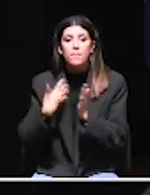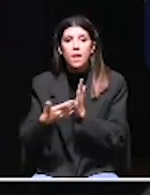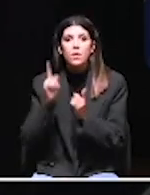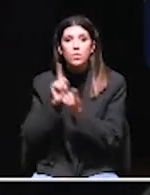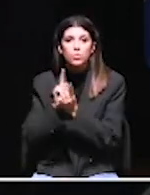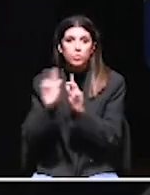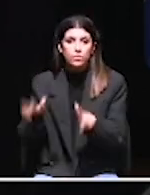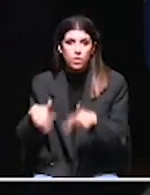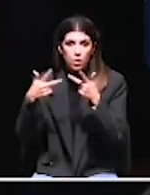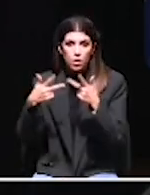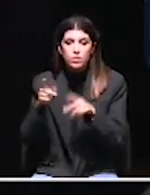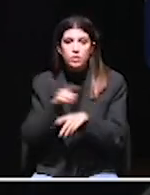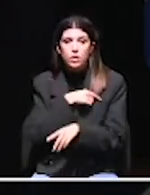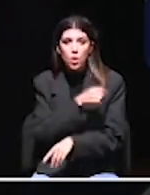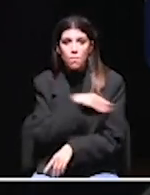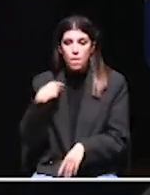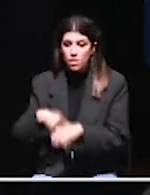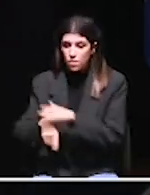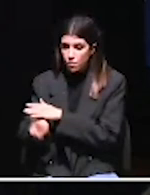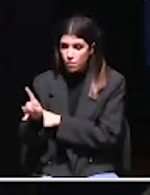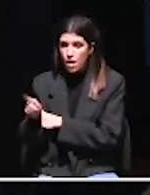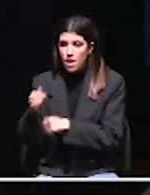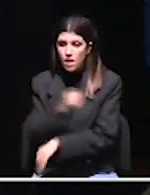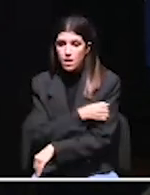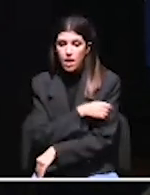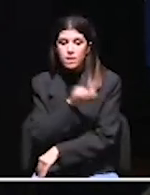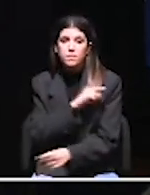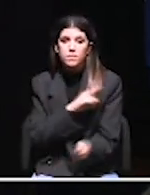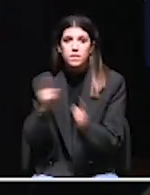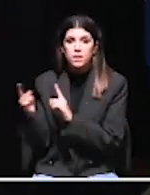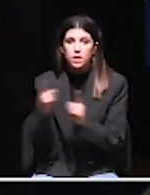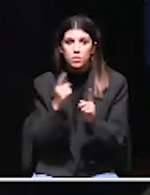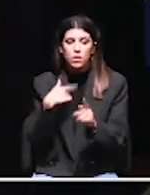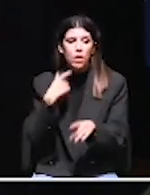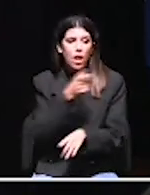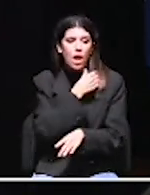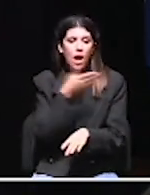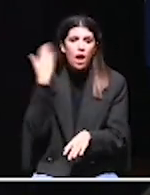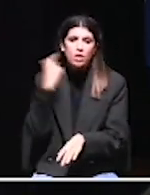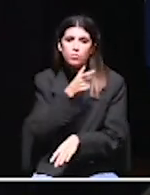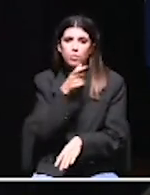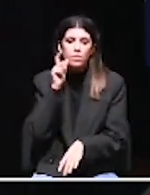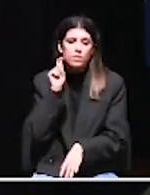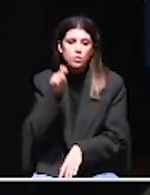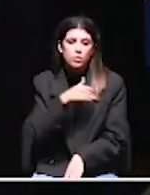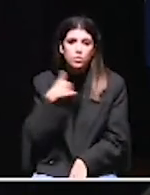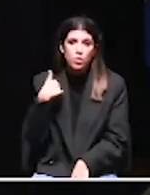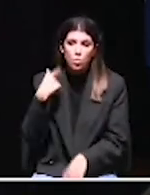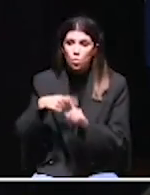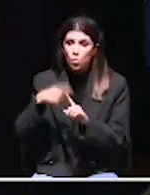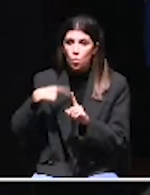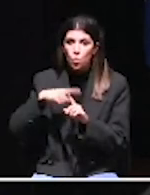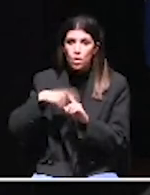por videoconferência, médico a domicílio e transporte. Ou seja, isto está longe da promessa de um seguro de saúde feita há um